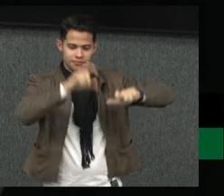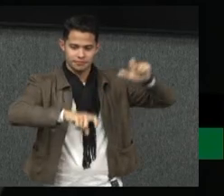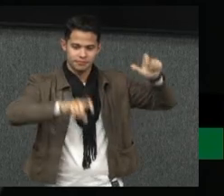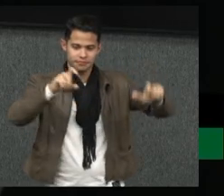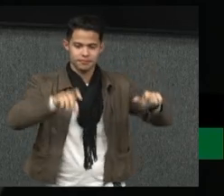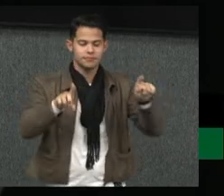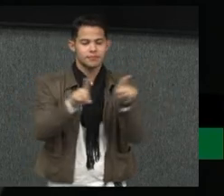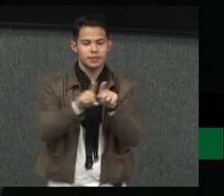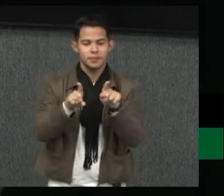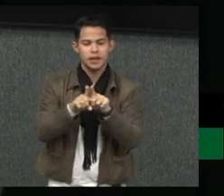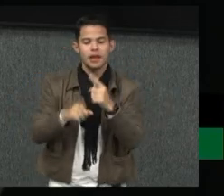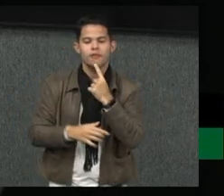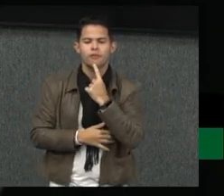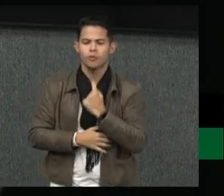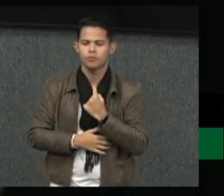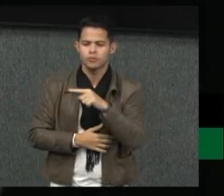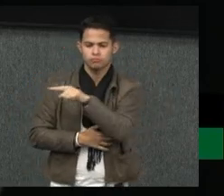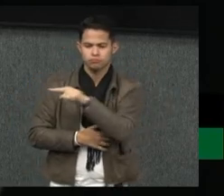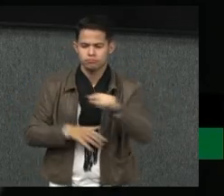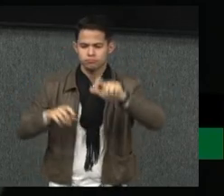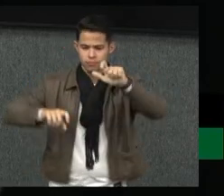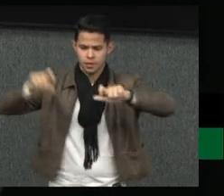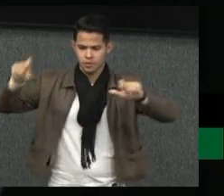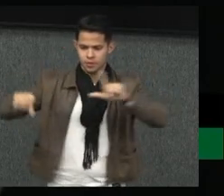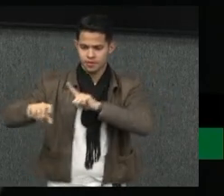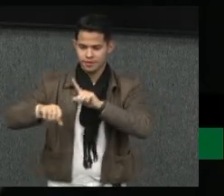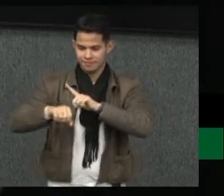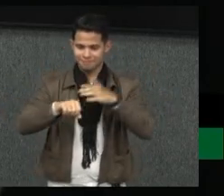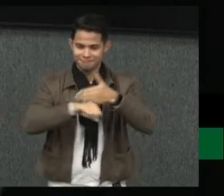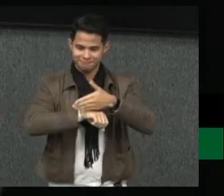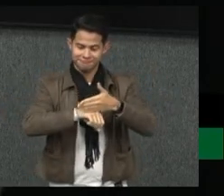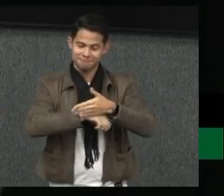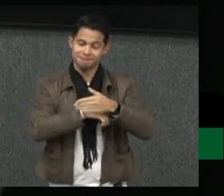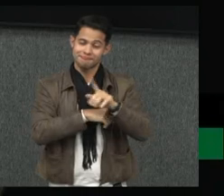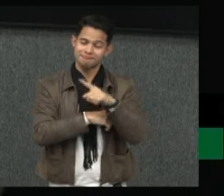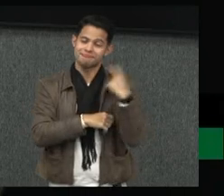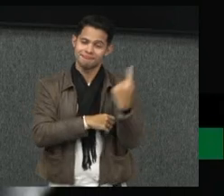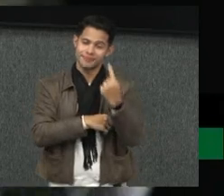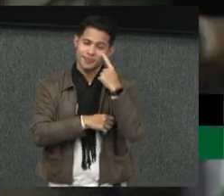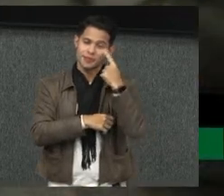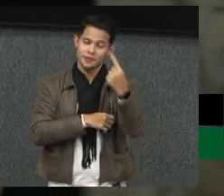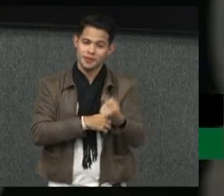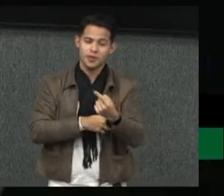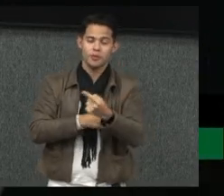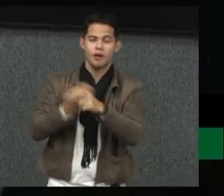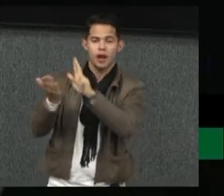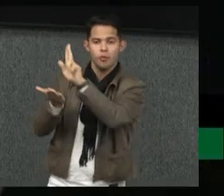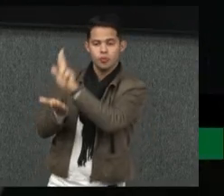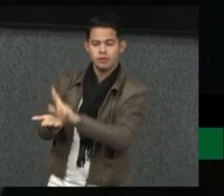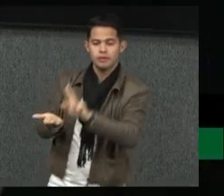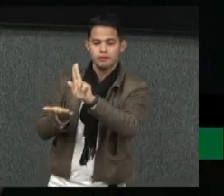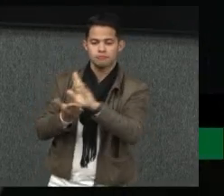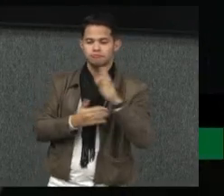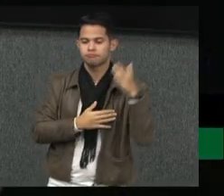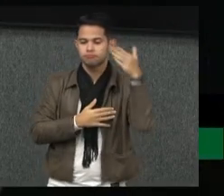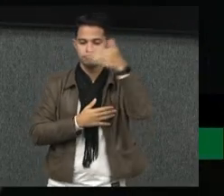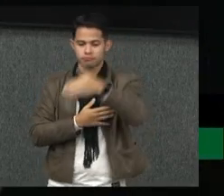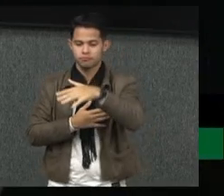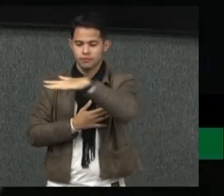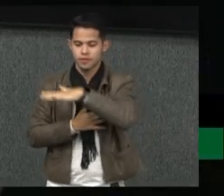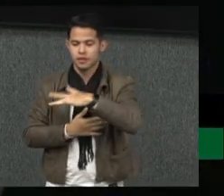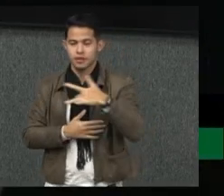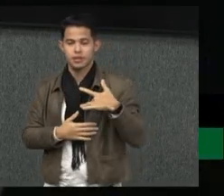pela vontade que eles têm de participar. A gente viu aqui a participação da universidade, da questão de saúde,